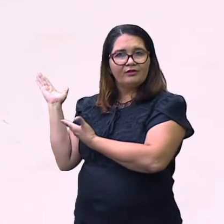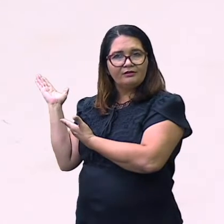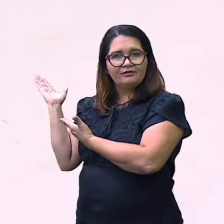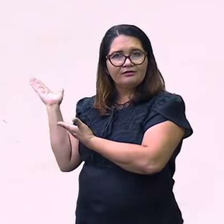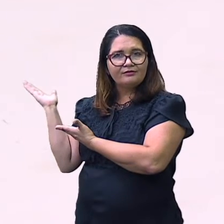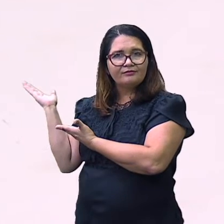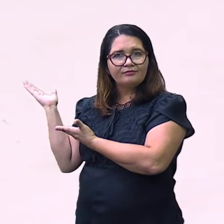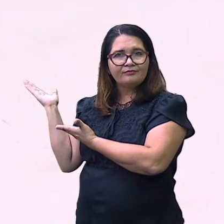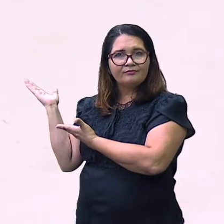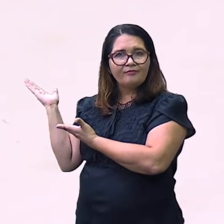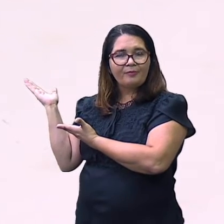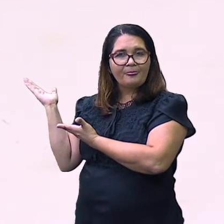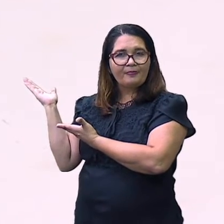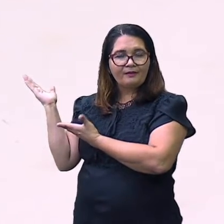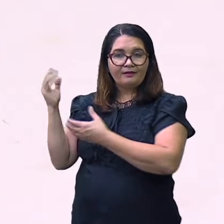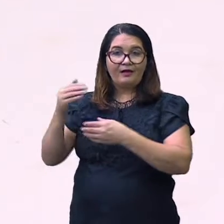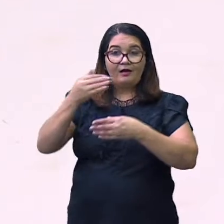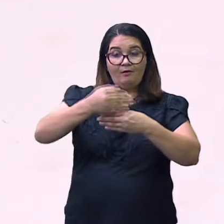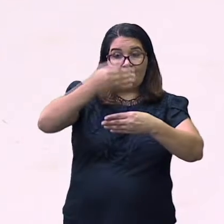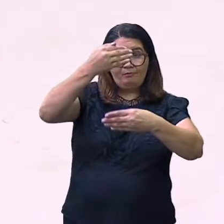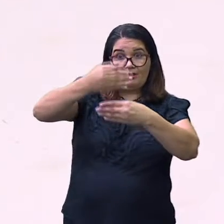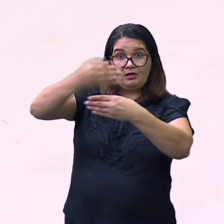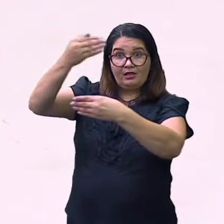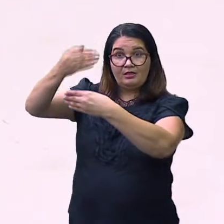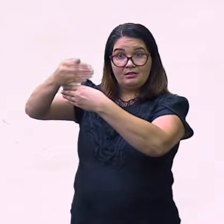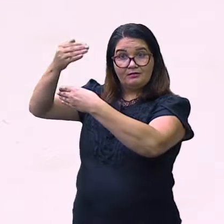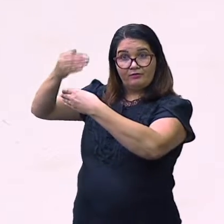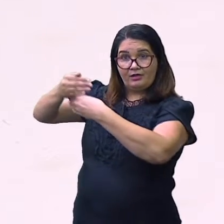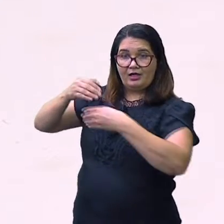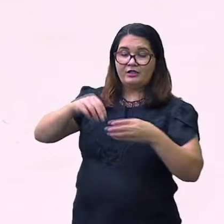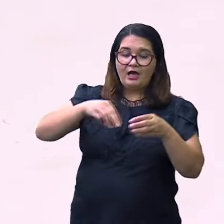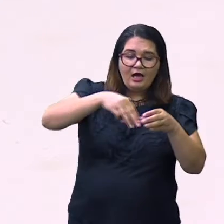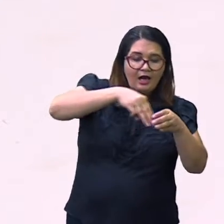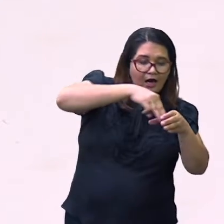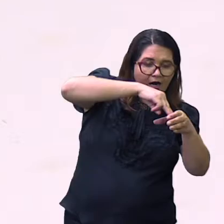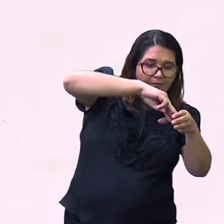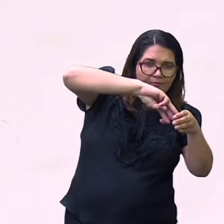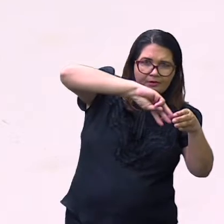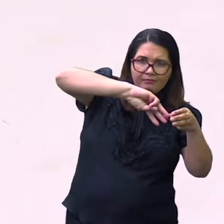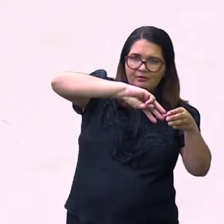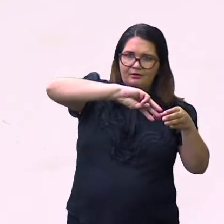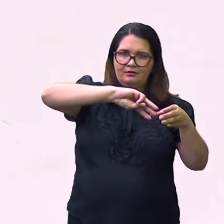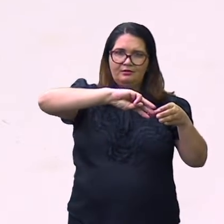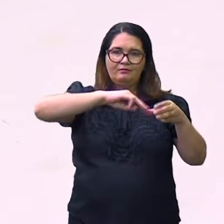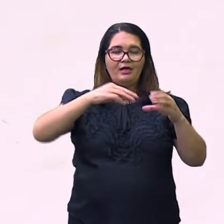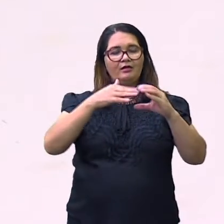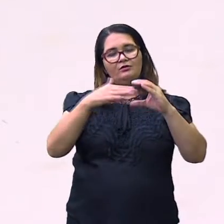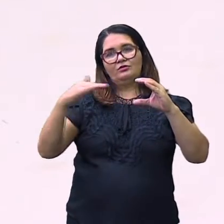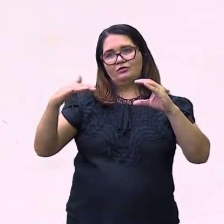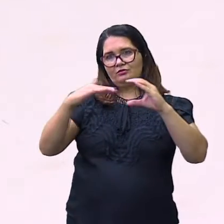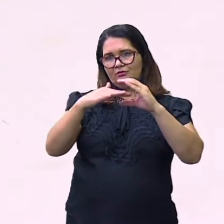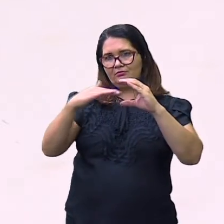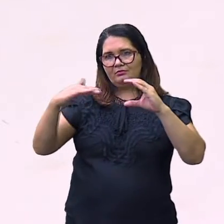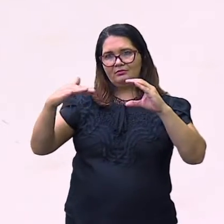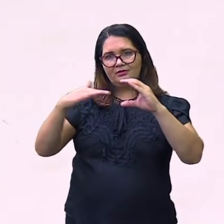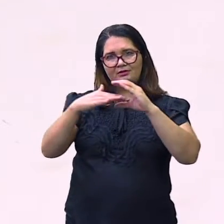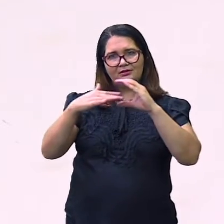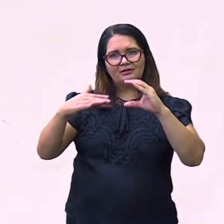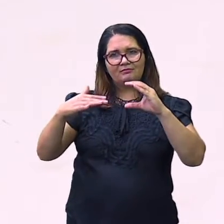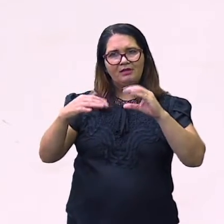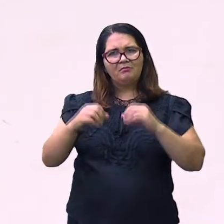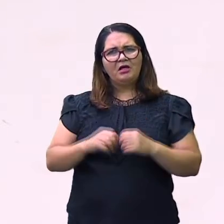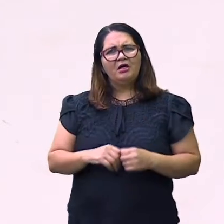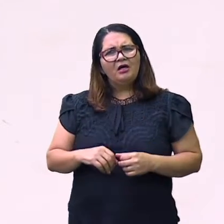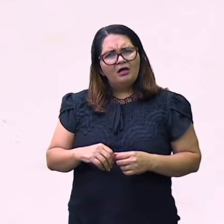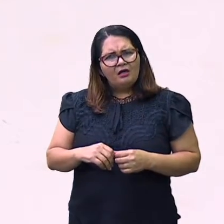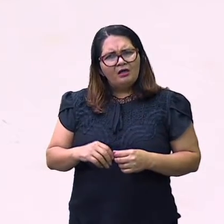ó, parede celular, membrana plasmática e citoplasma. Nossa, então nós